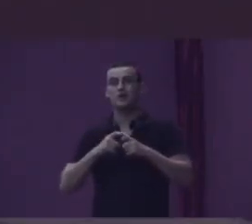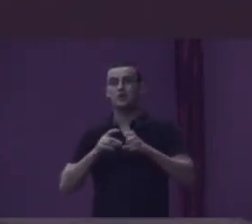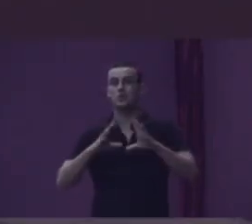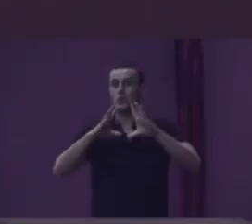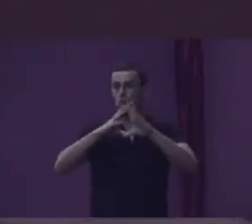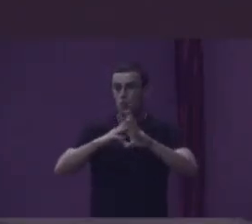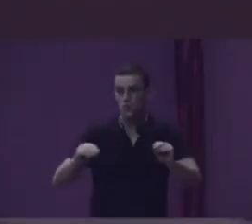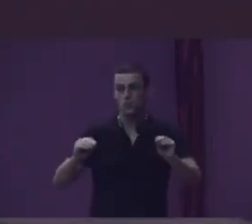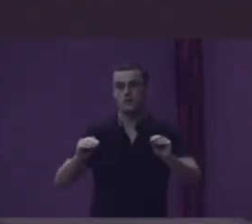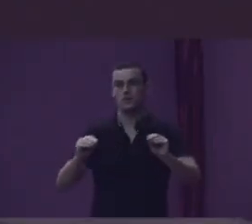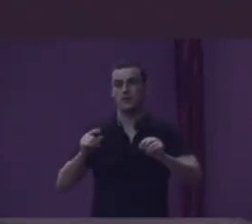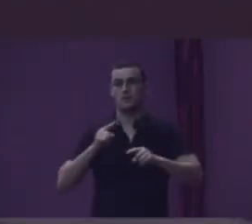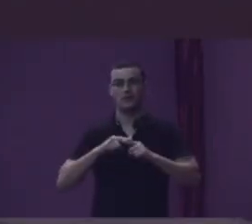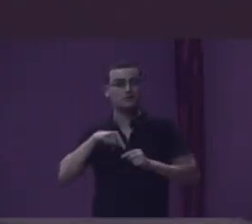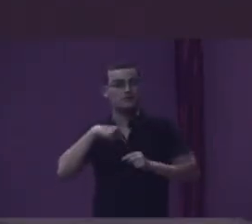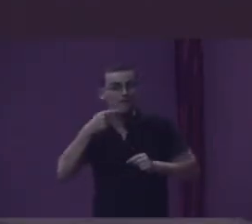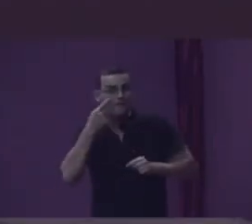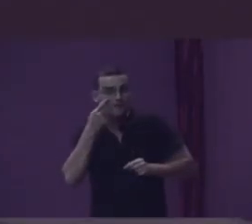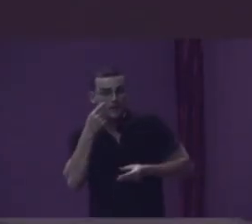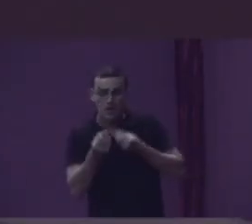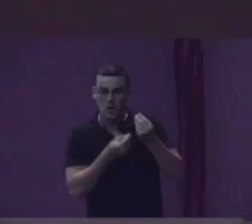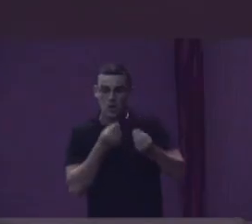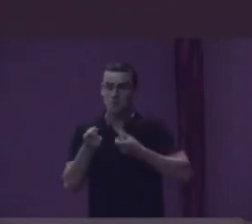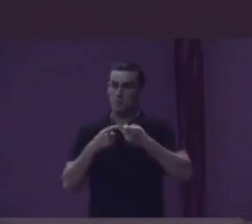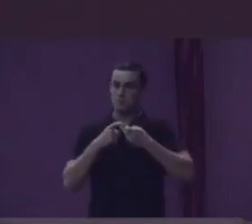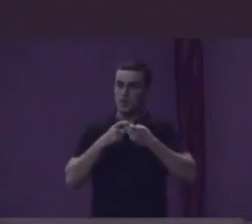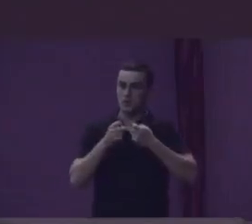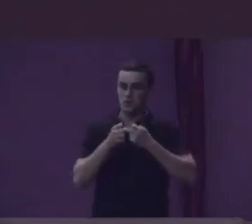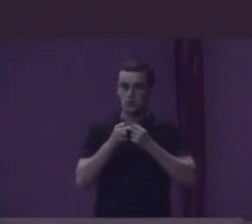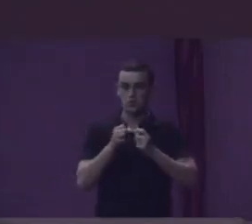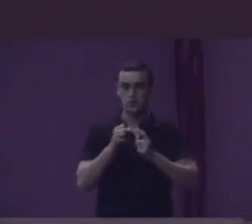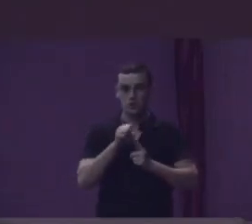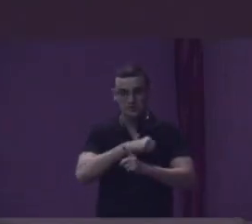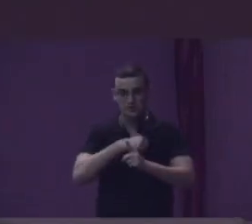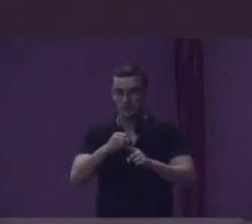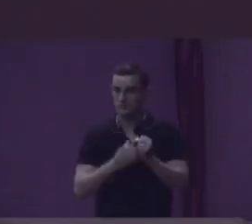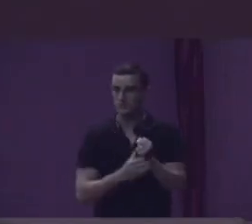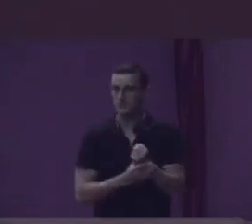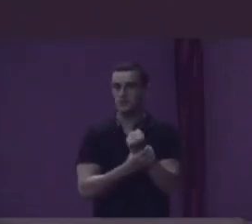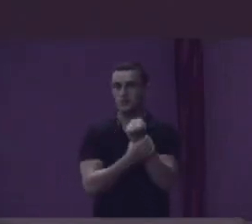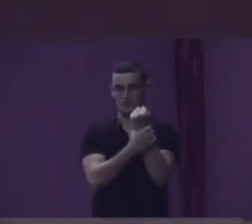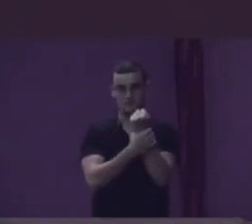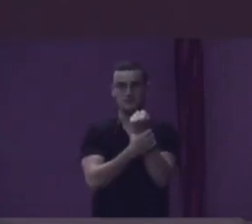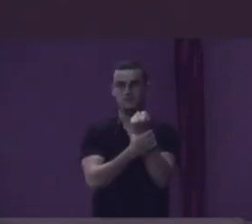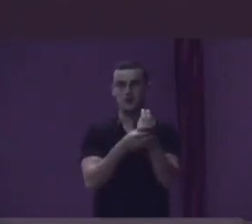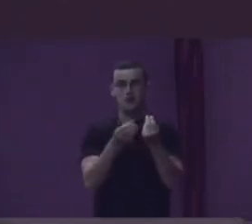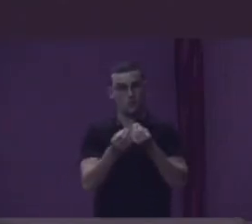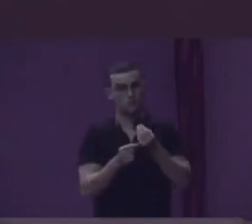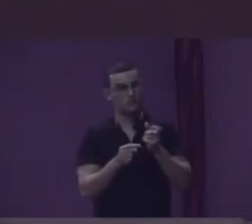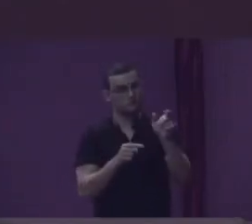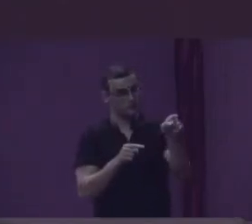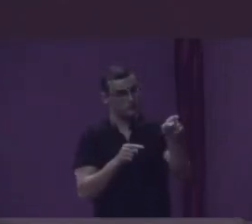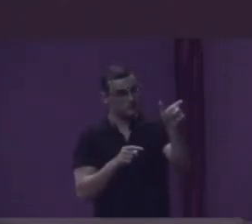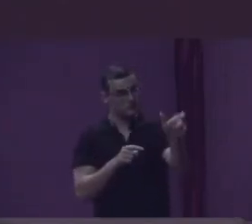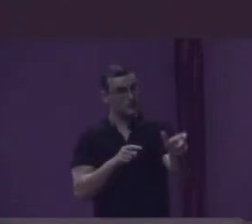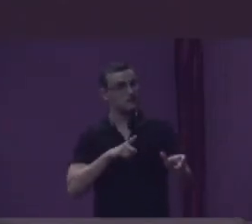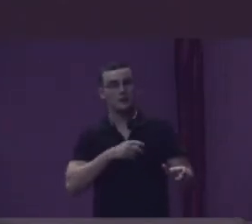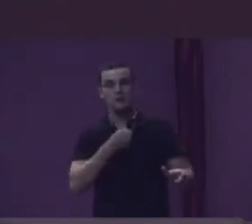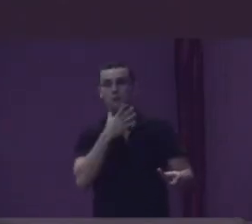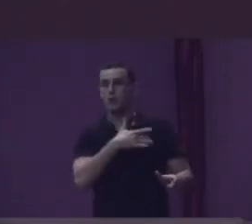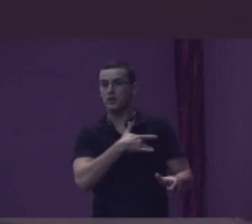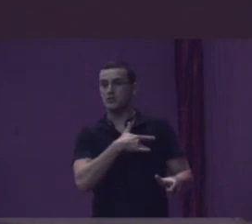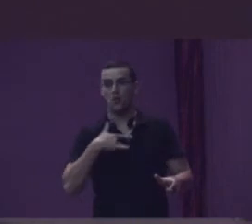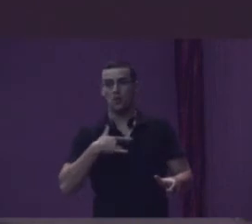você vai ver um médico de sociedade de segurança, você quer dizer que você é muito boa saúde para